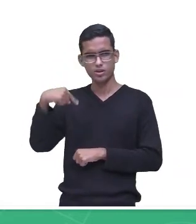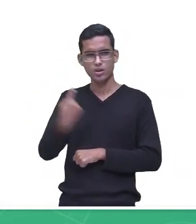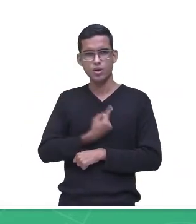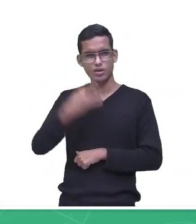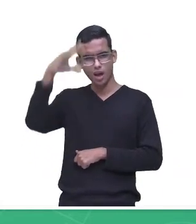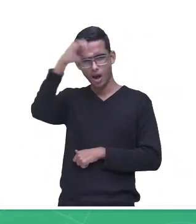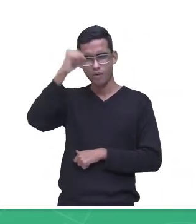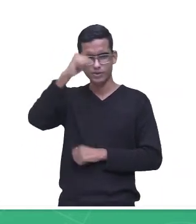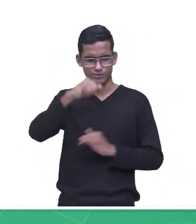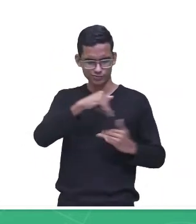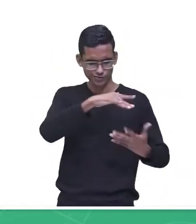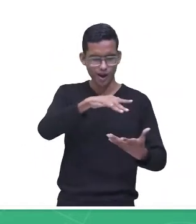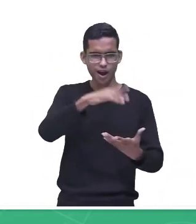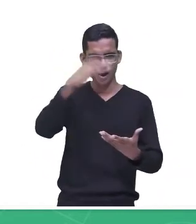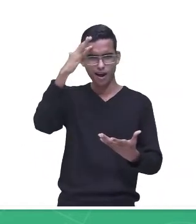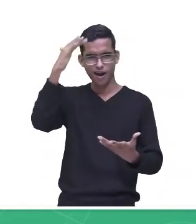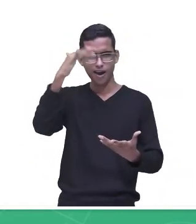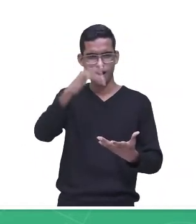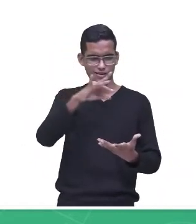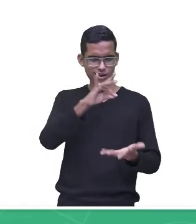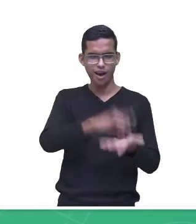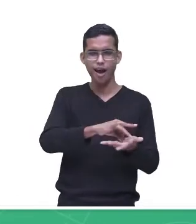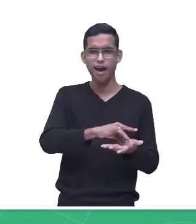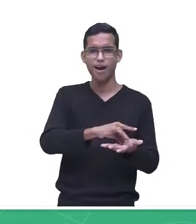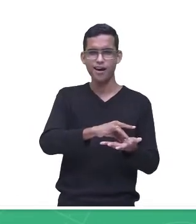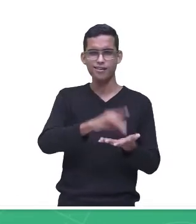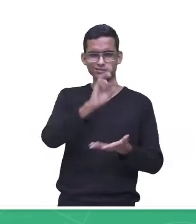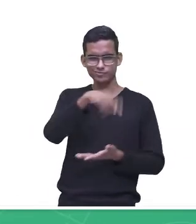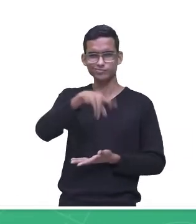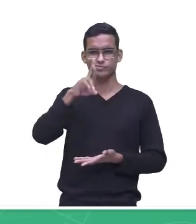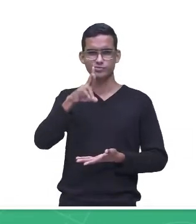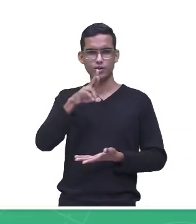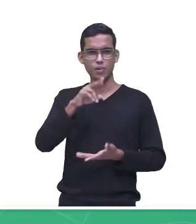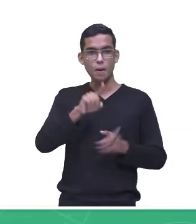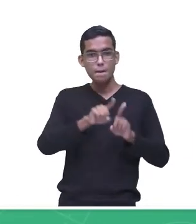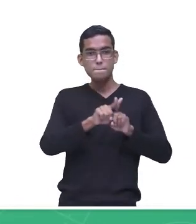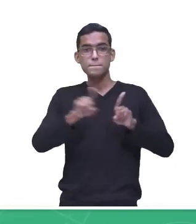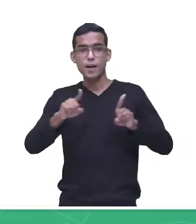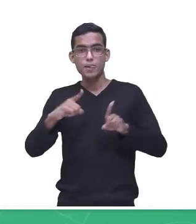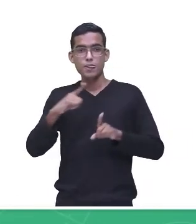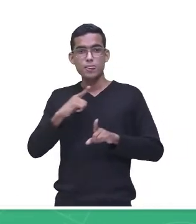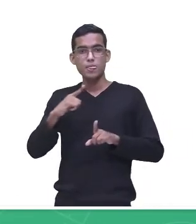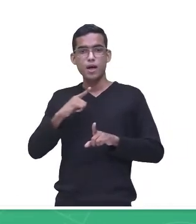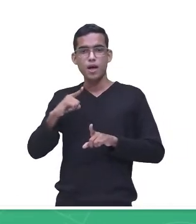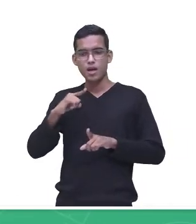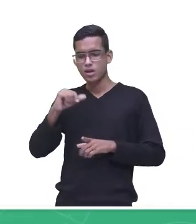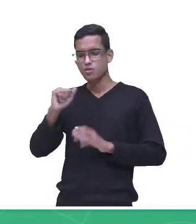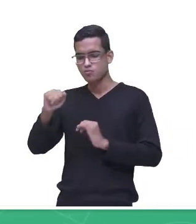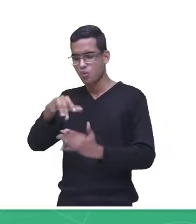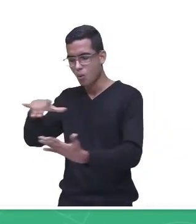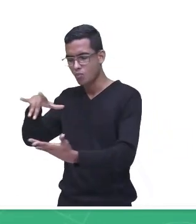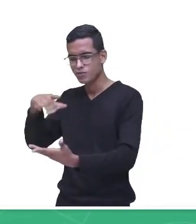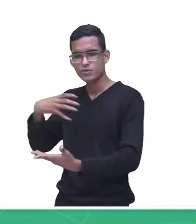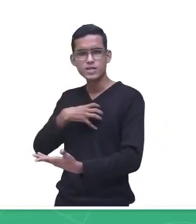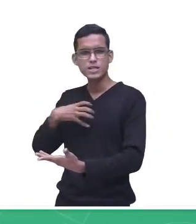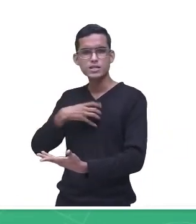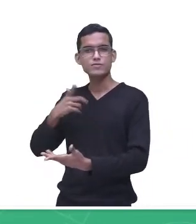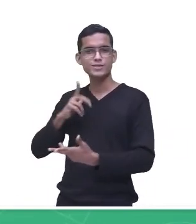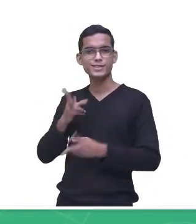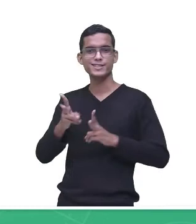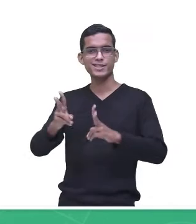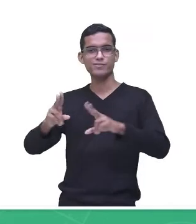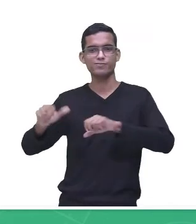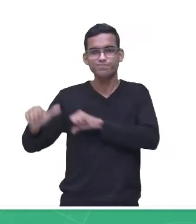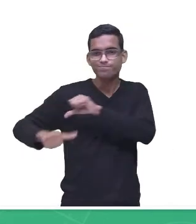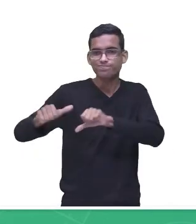inteligível, mas existe aquilo que está em constante transformação, que é justamente esse mundo sensível aí. Vamos voltar de